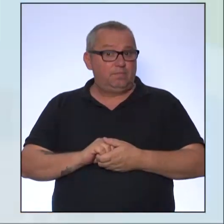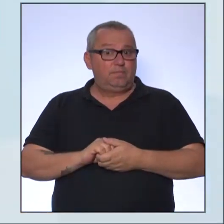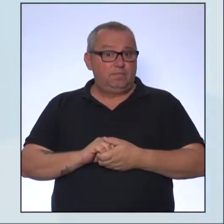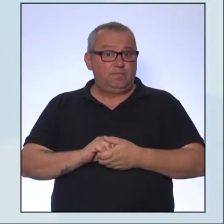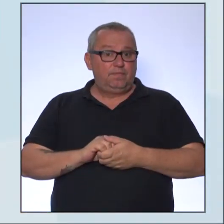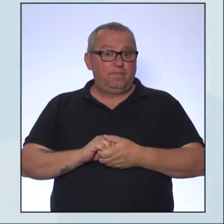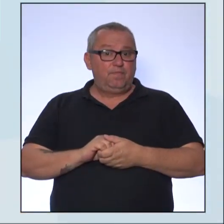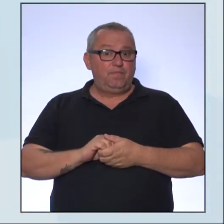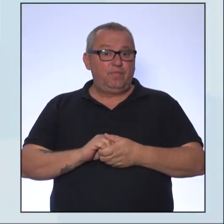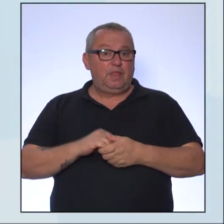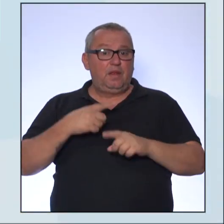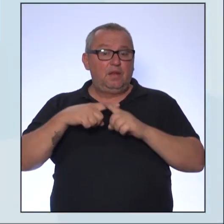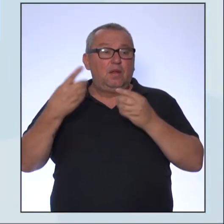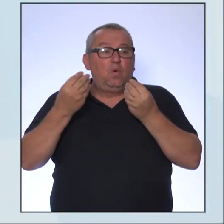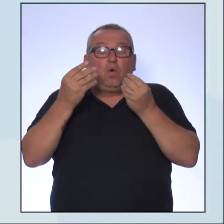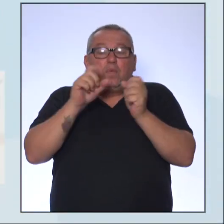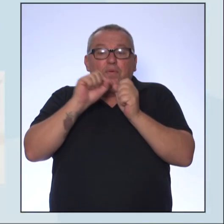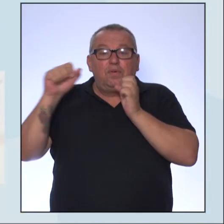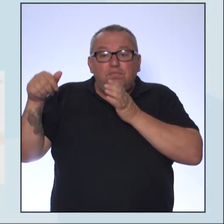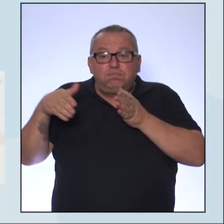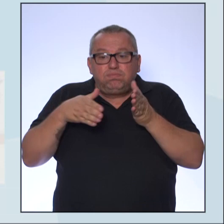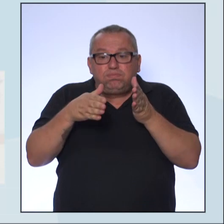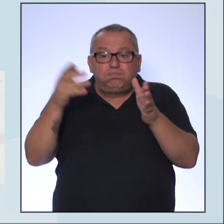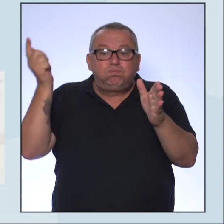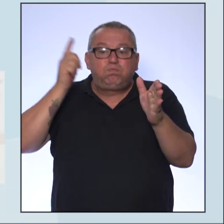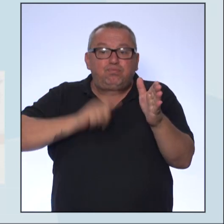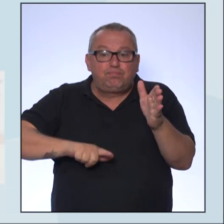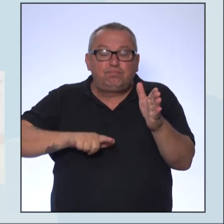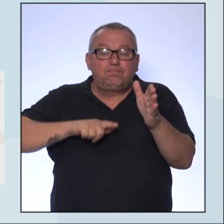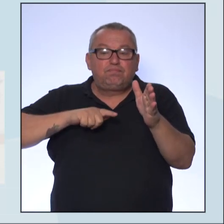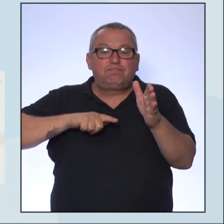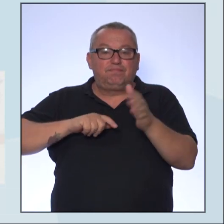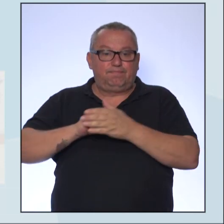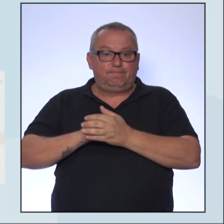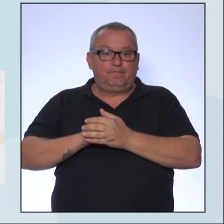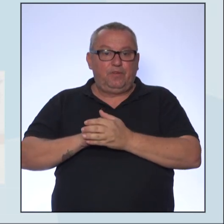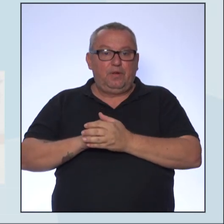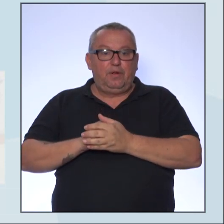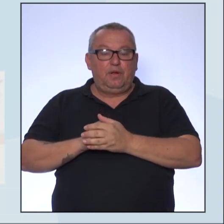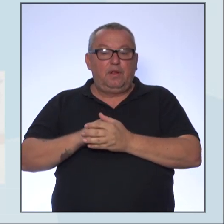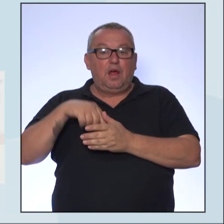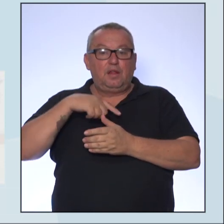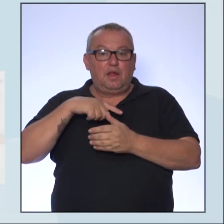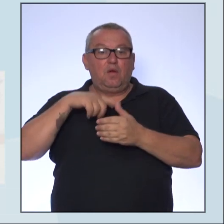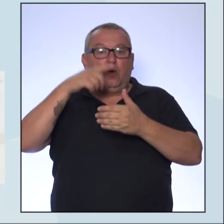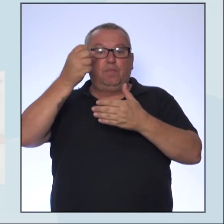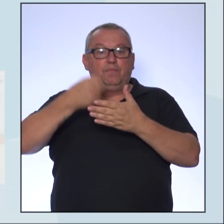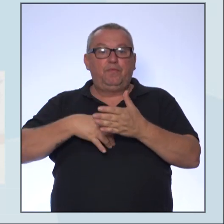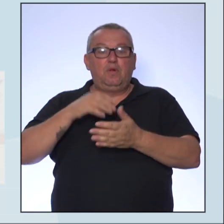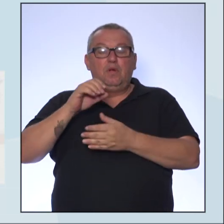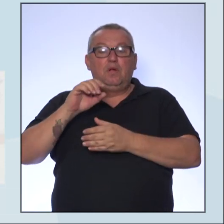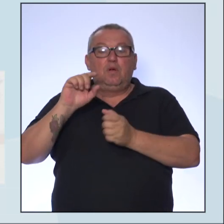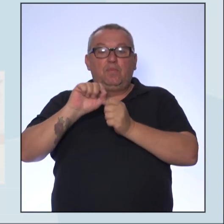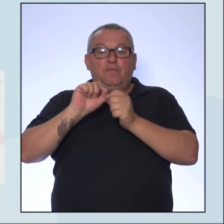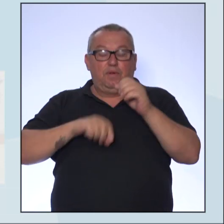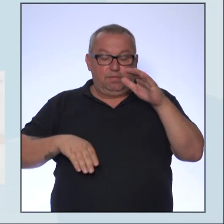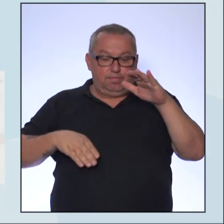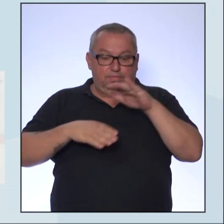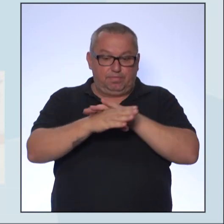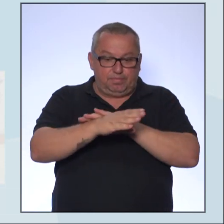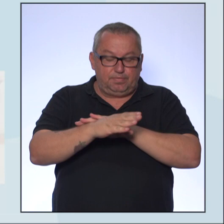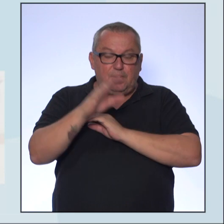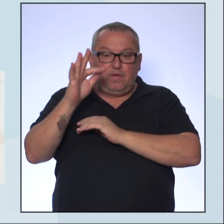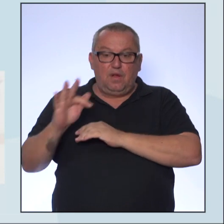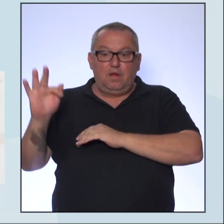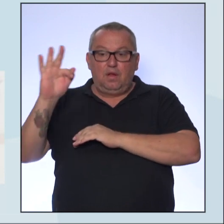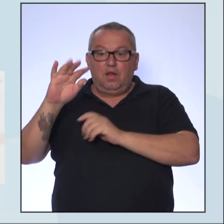Caminhos, então, para realizar o seu sonho. Um dos caminhos é, por exemplo, para ingressar no ensino